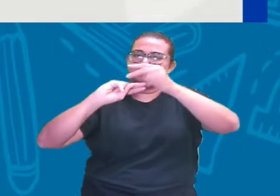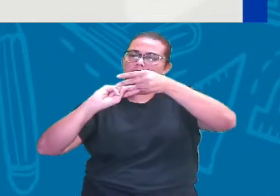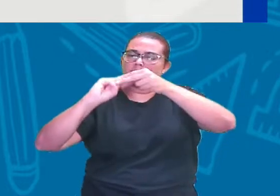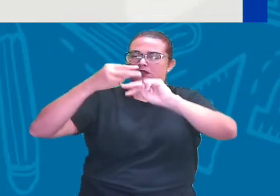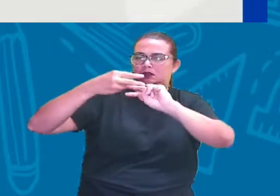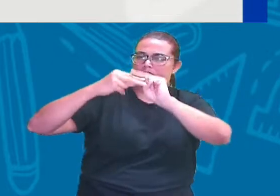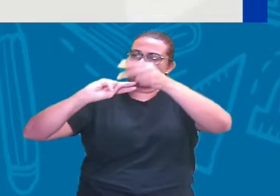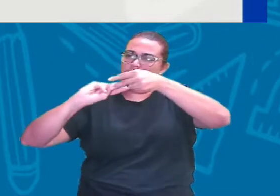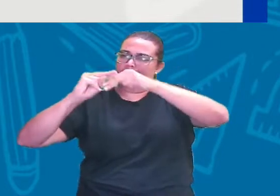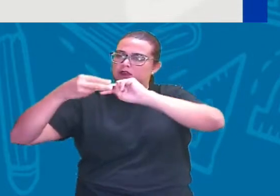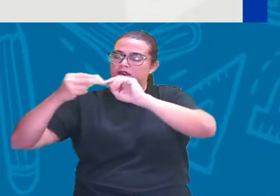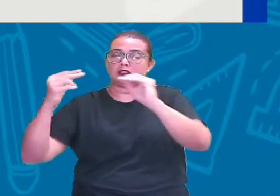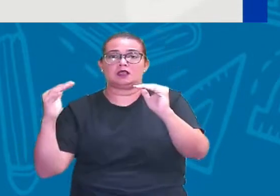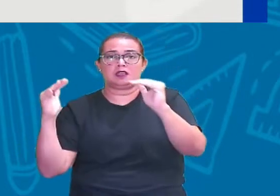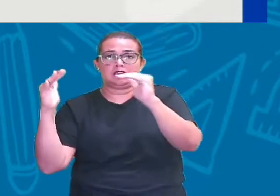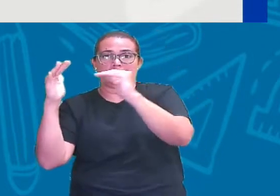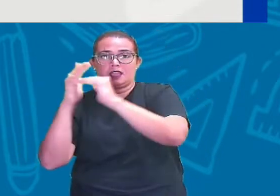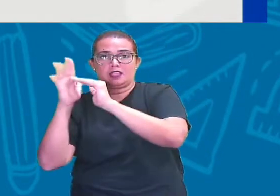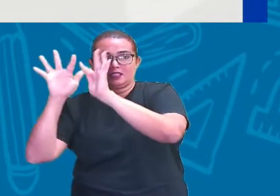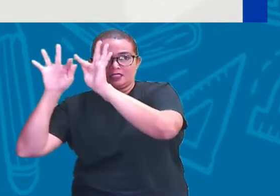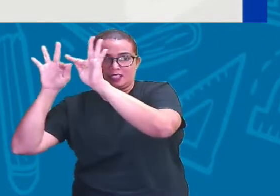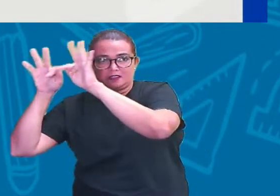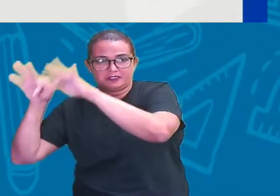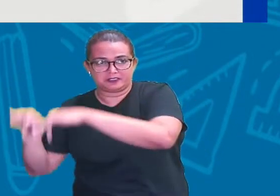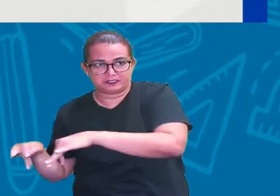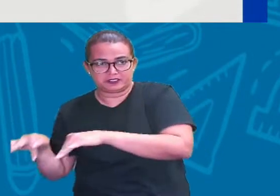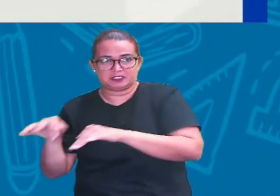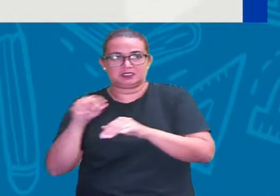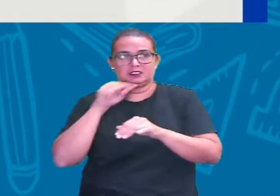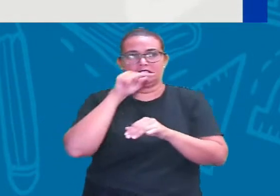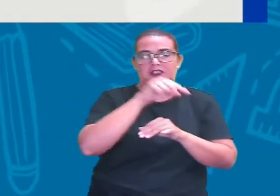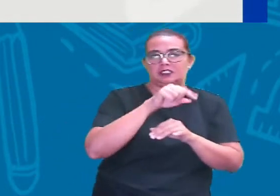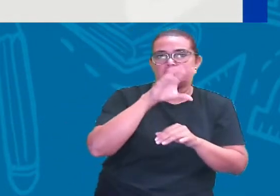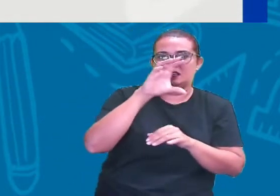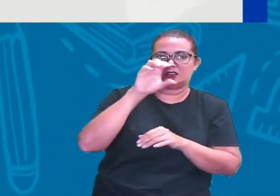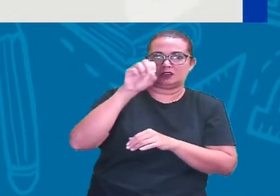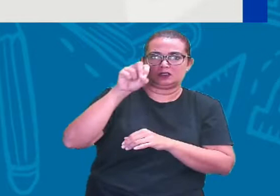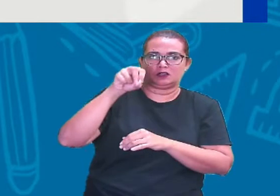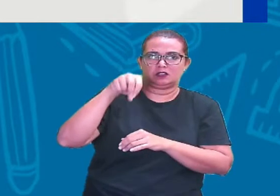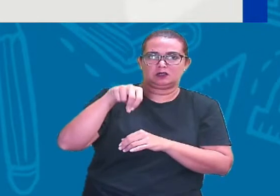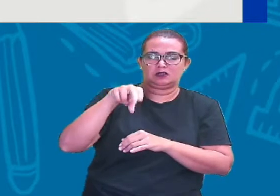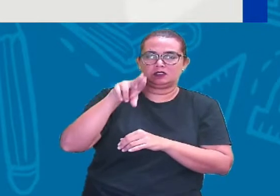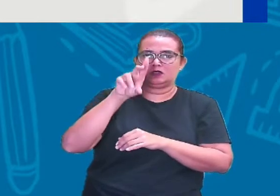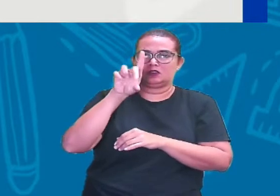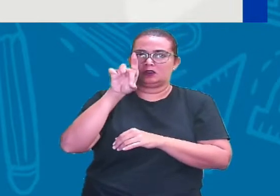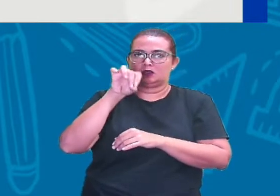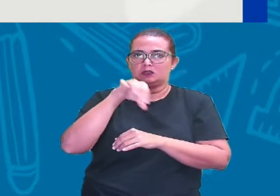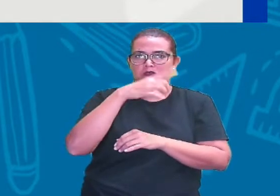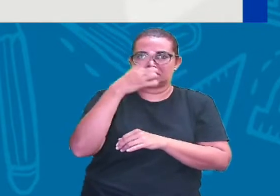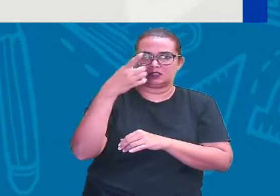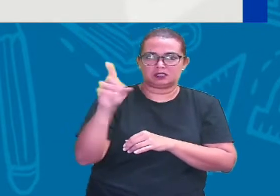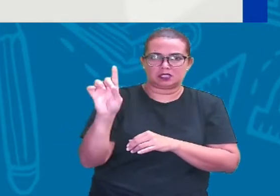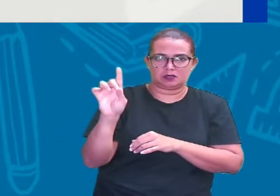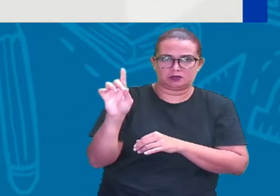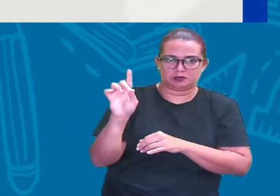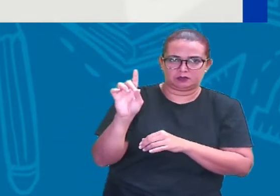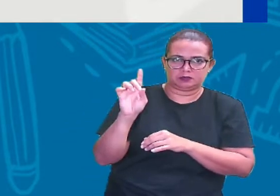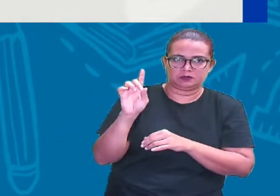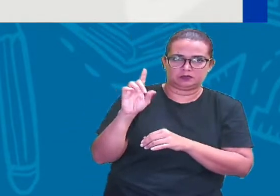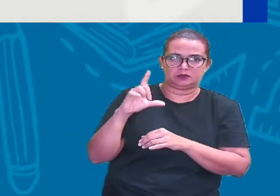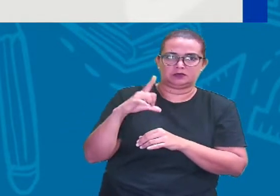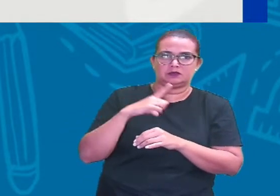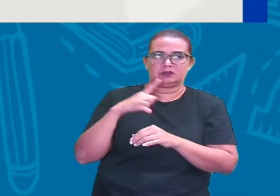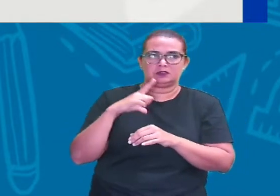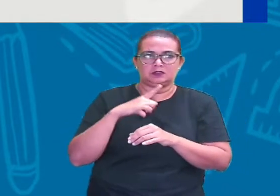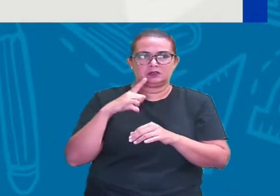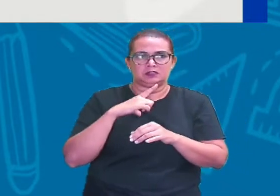lá. Esquenta como um todo. Esse aí é chamado de quê, professor? De condução. Tem transporte de